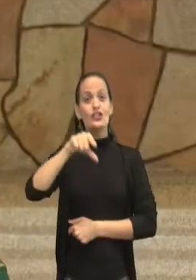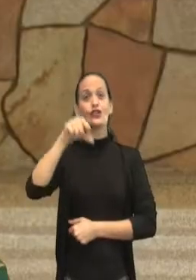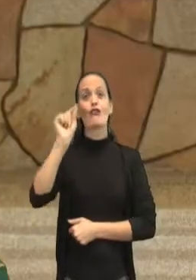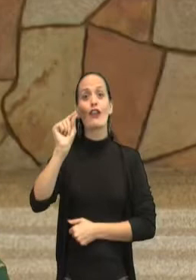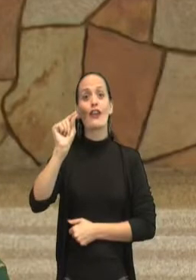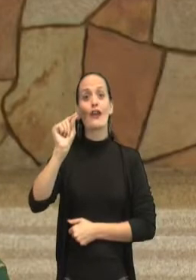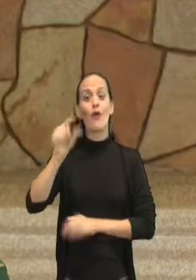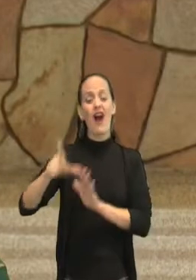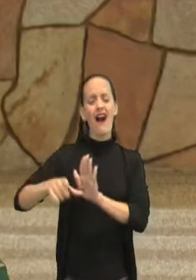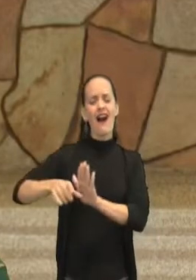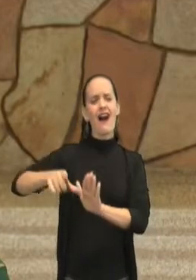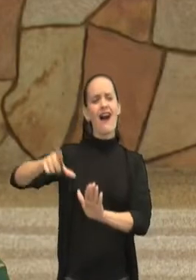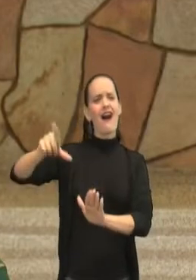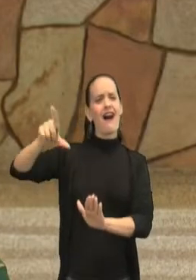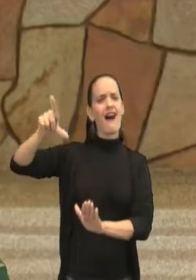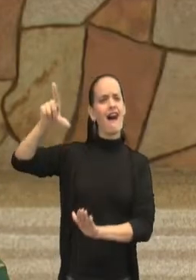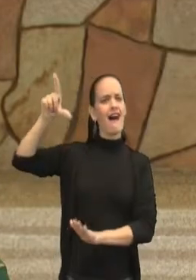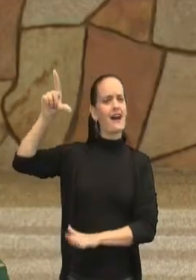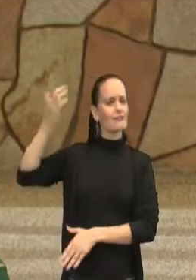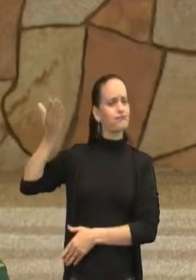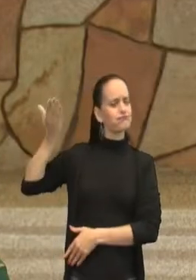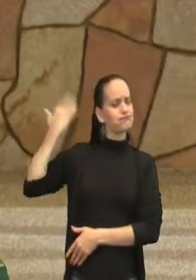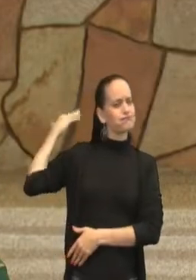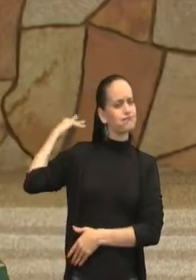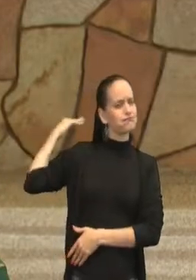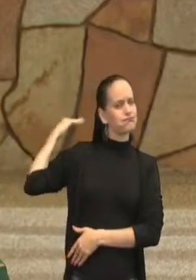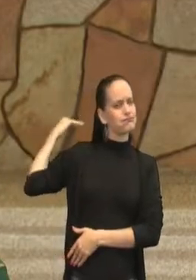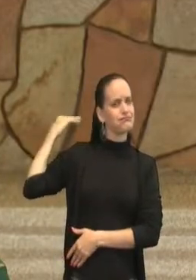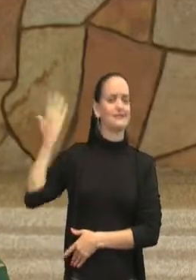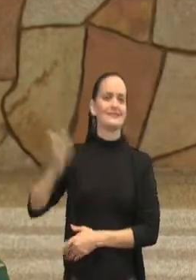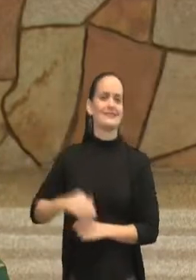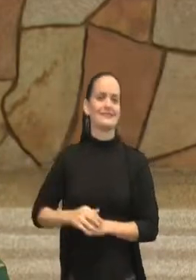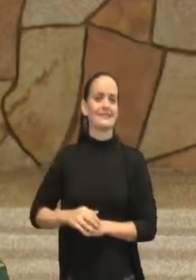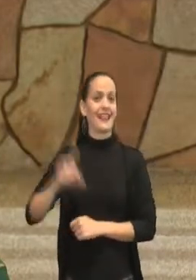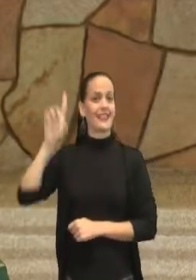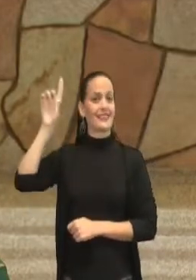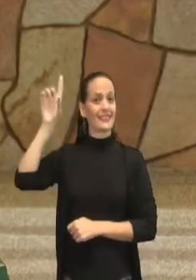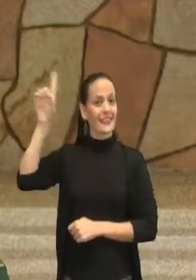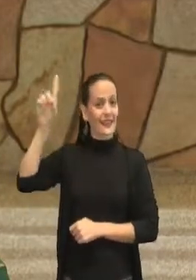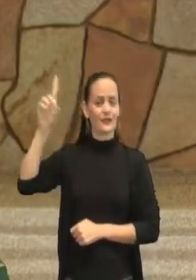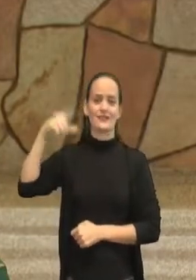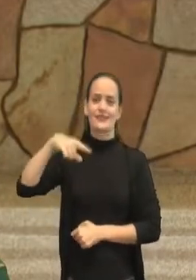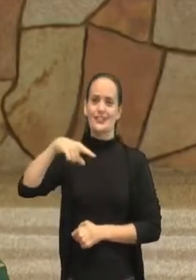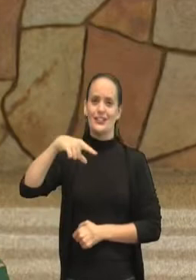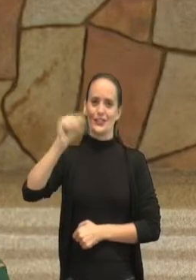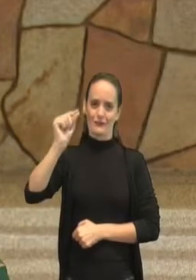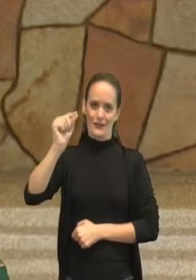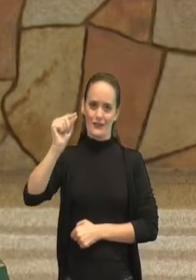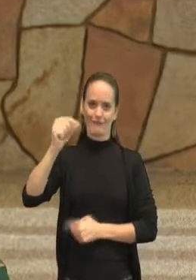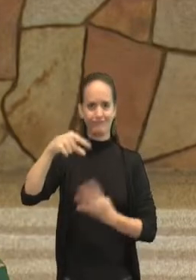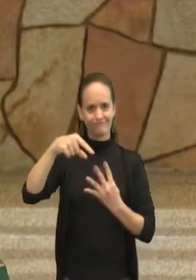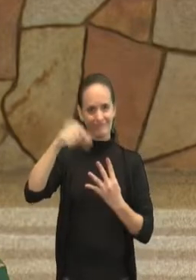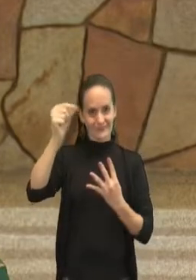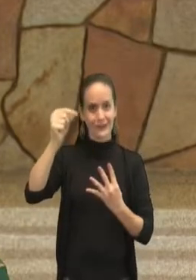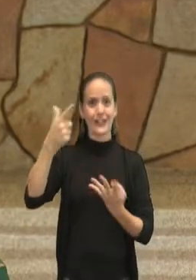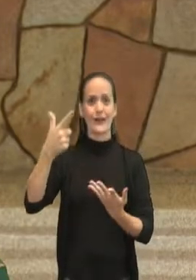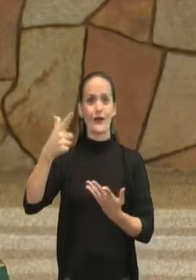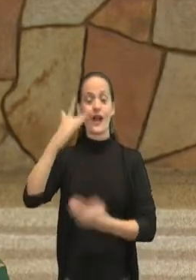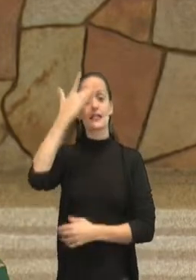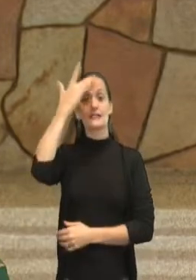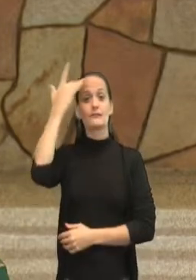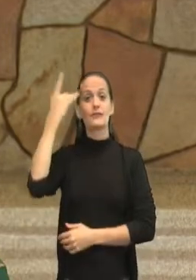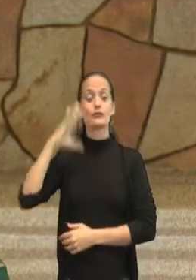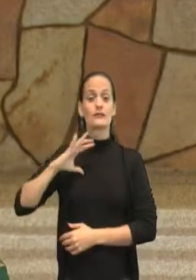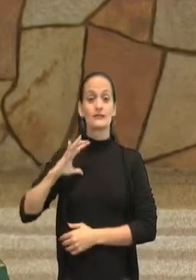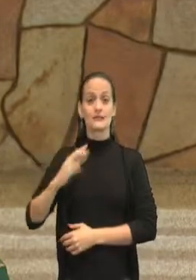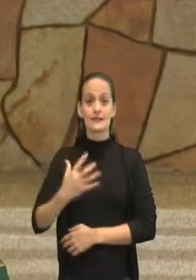antes, antecipadamente, de antemão. Ele escolheu sim aqueles que serão salvos e que